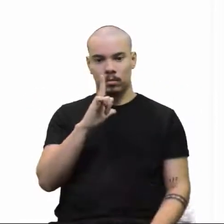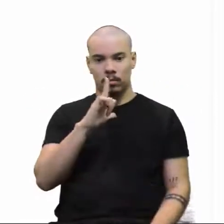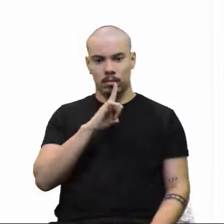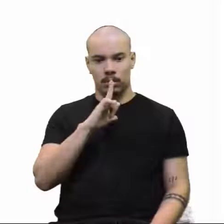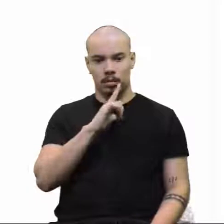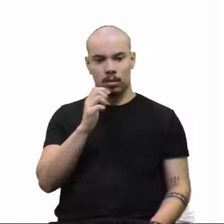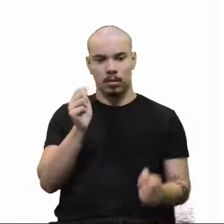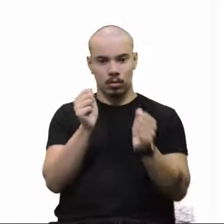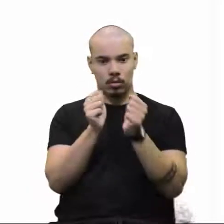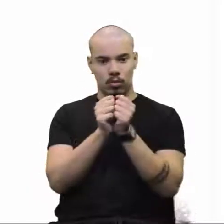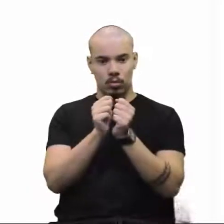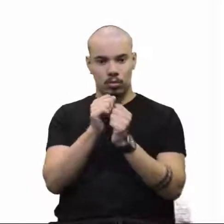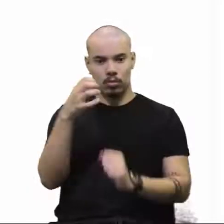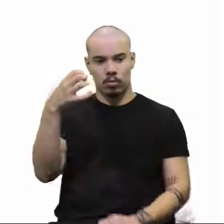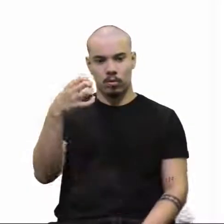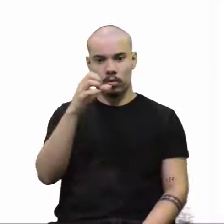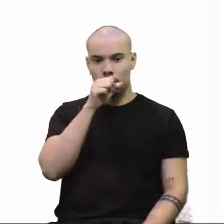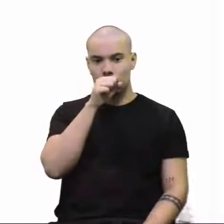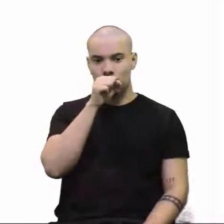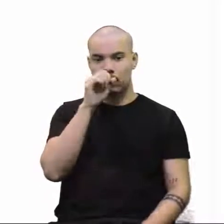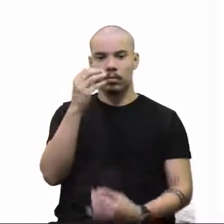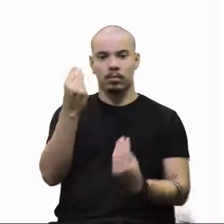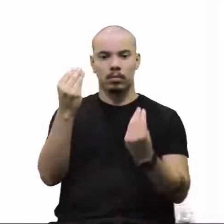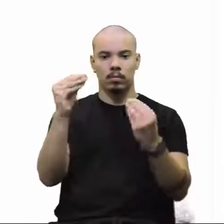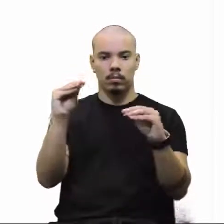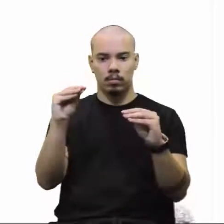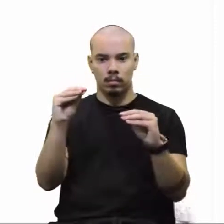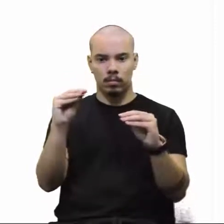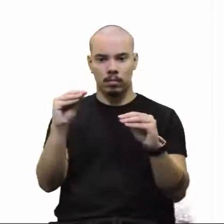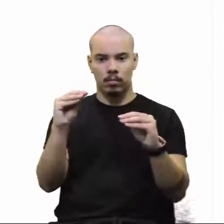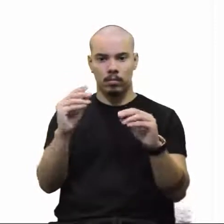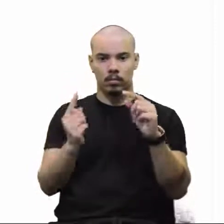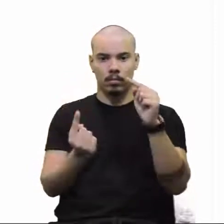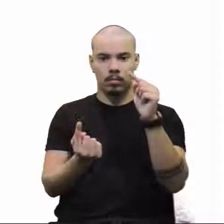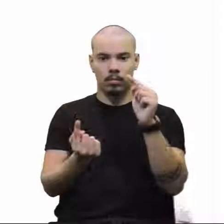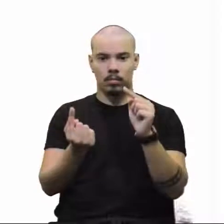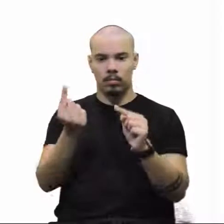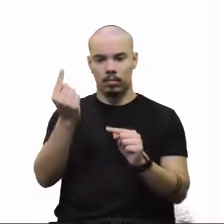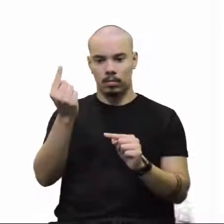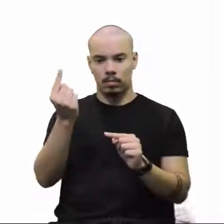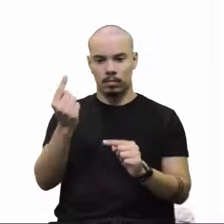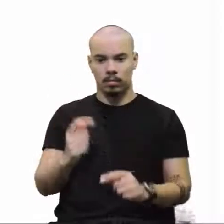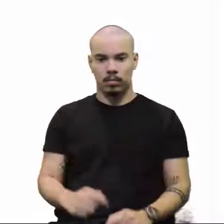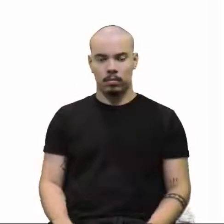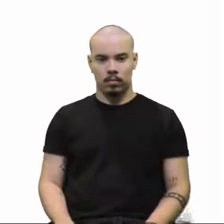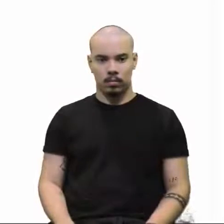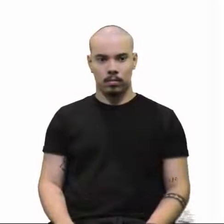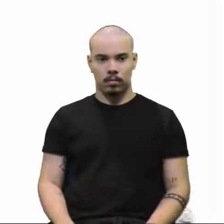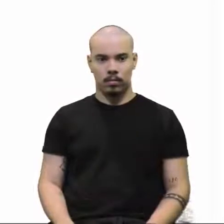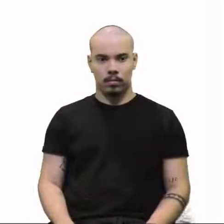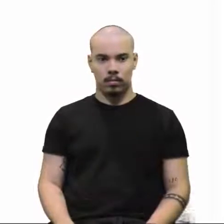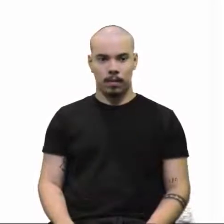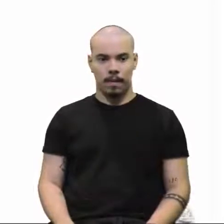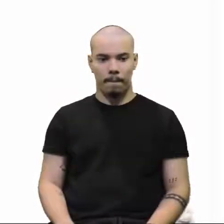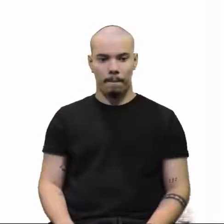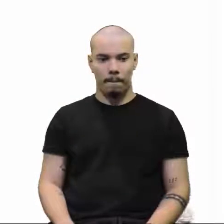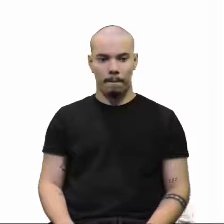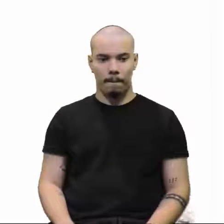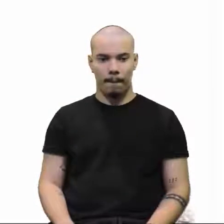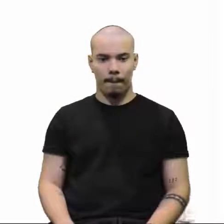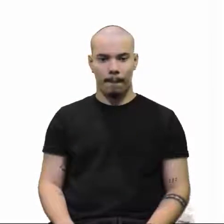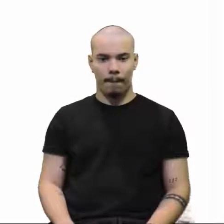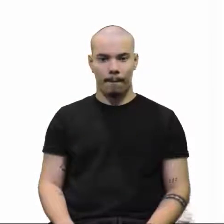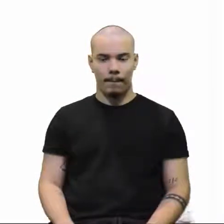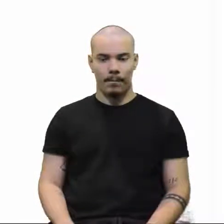dedos apontando. O eixo é o sentido da corrente do lado de cima para a direita, né? Então tem que dar o tapa empurrando para dentro,